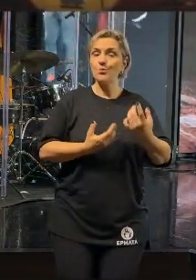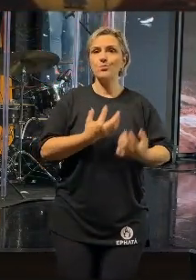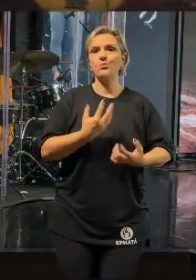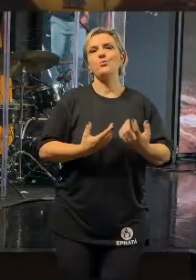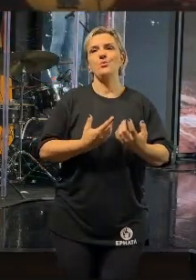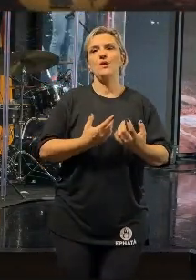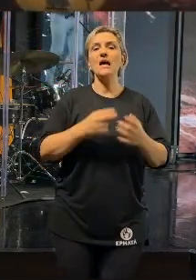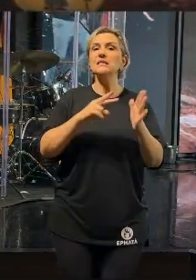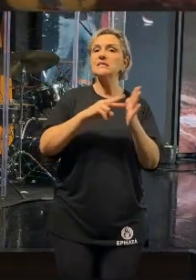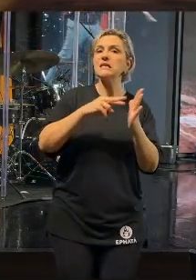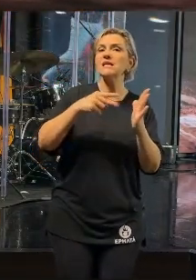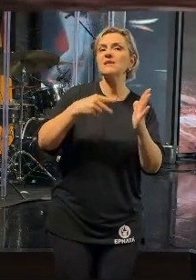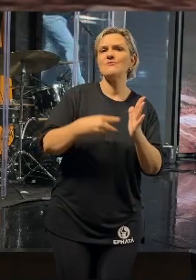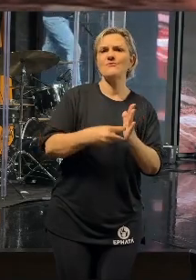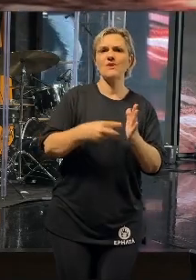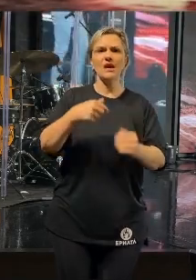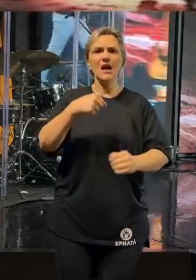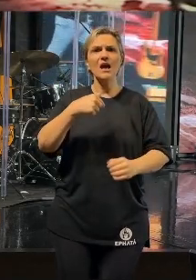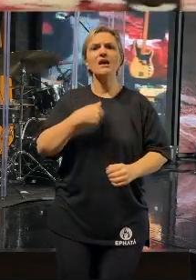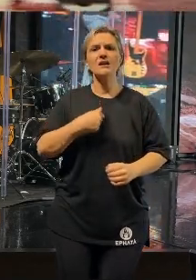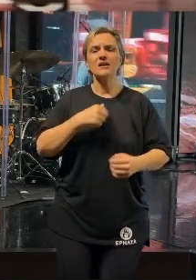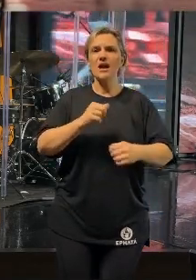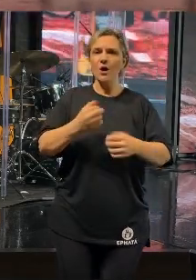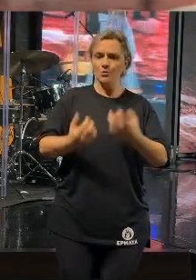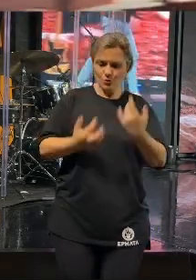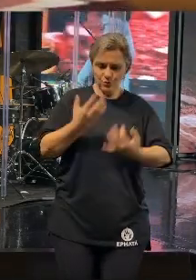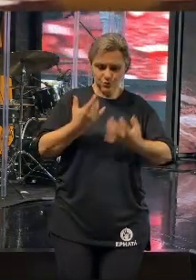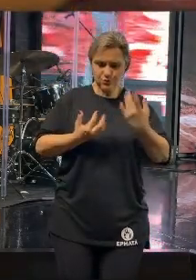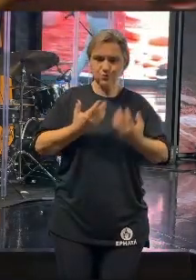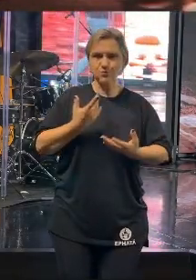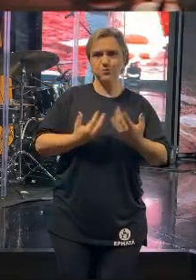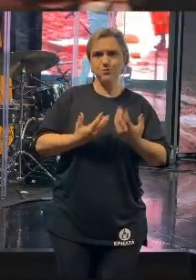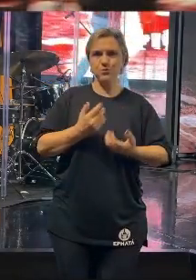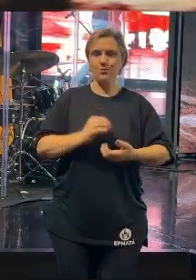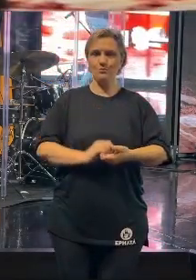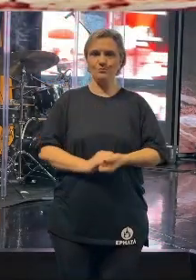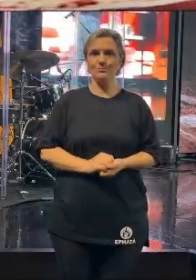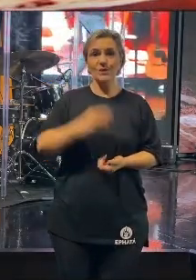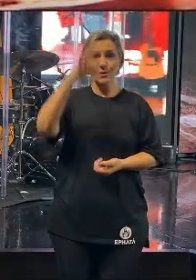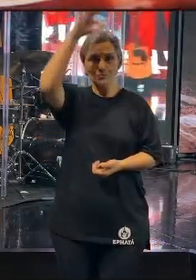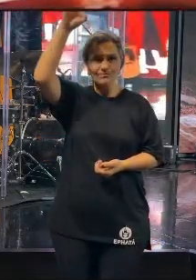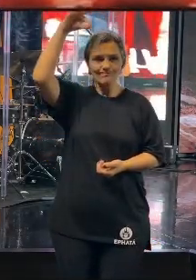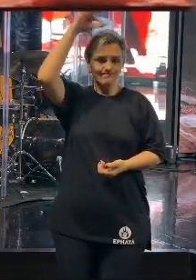perseguindo, significa que eu estou pegando fogo.